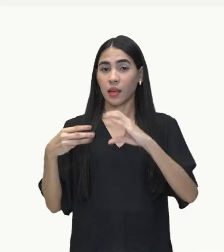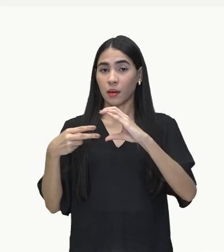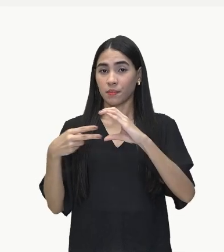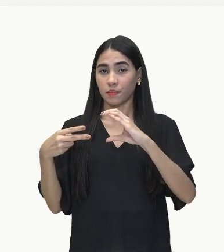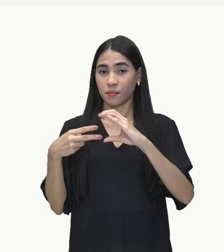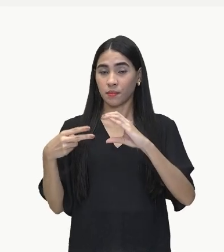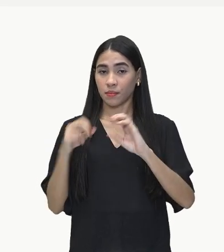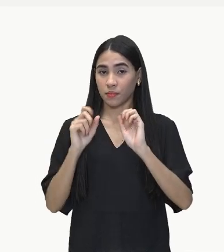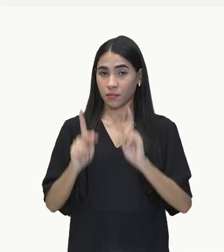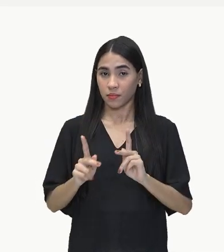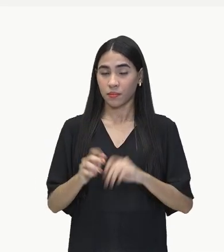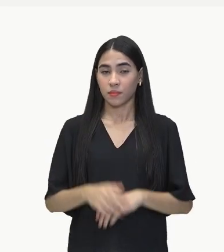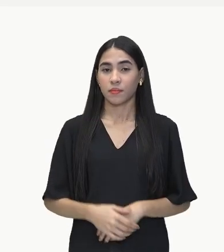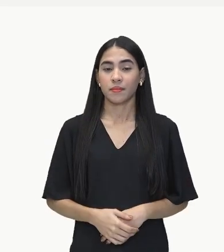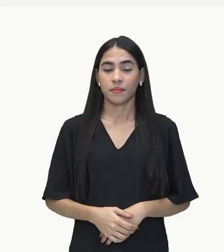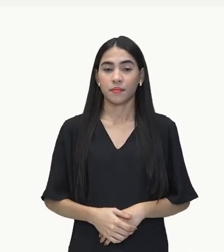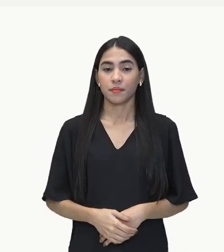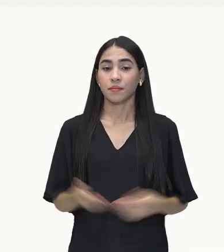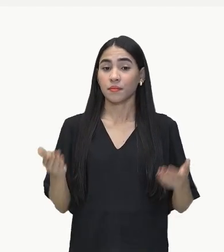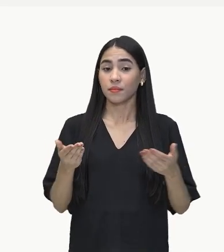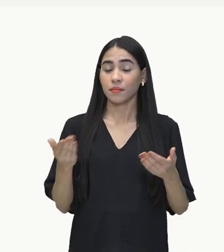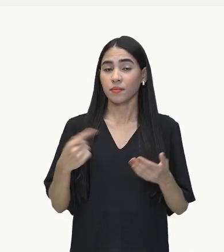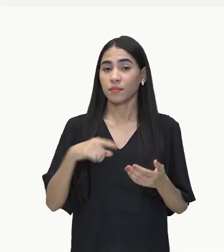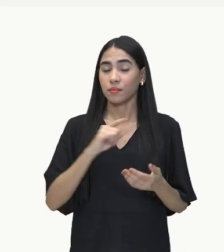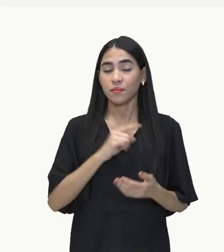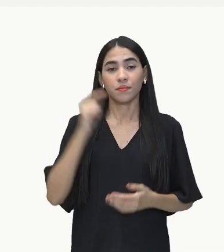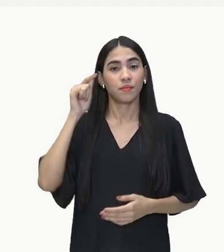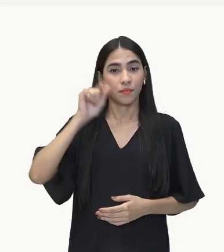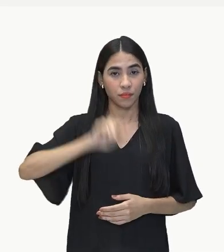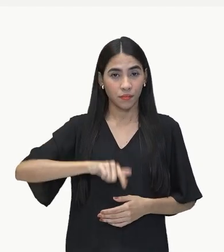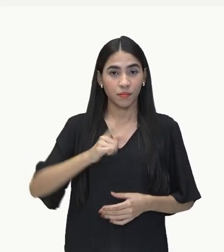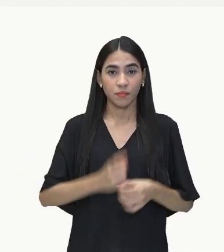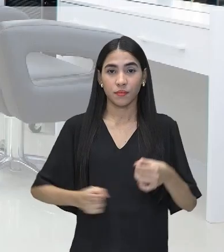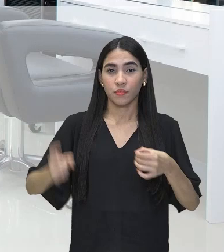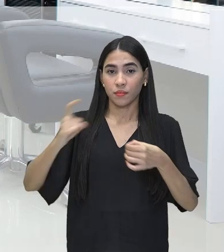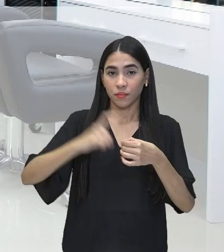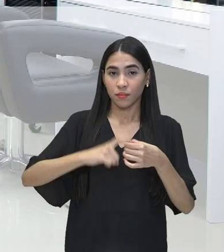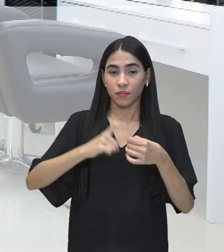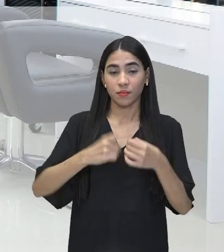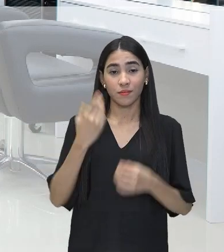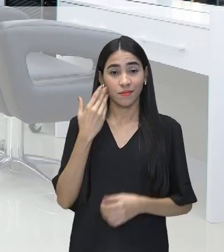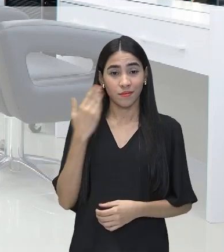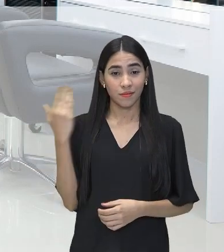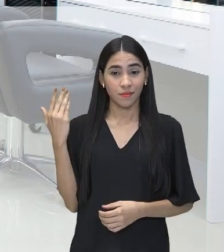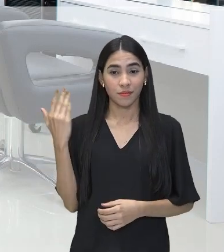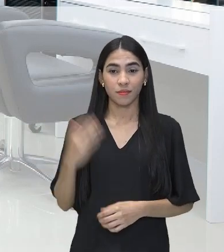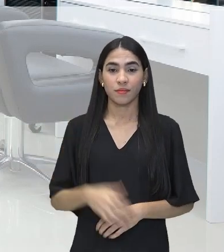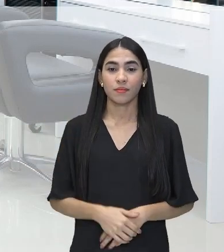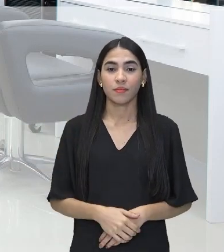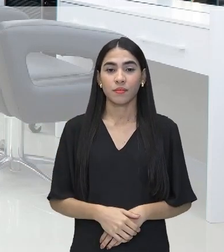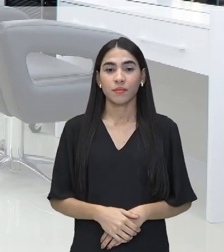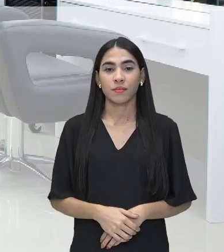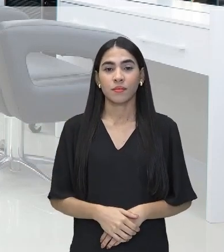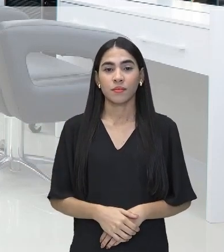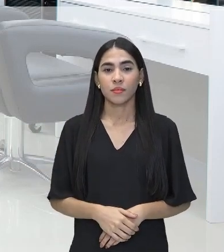bom? E agora a gente vai novamente voltar ao salão de beleza.